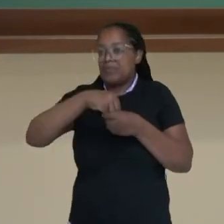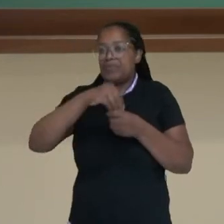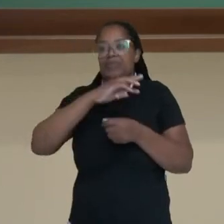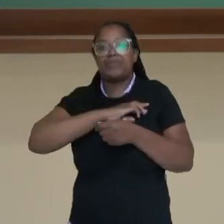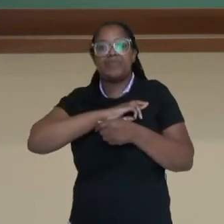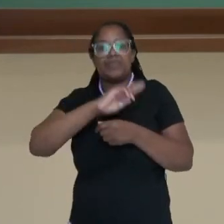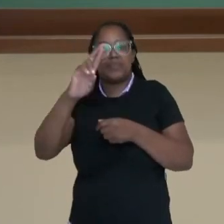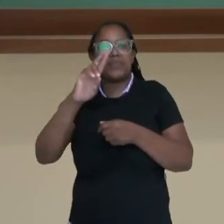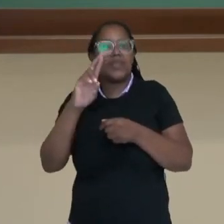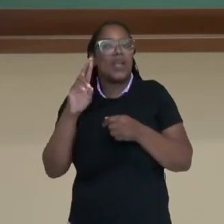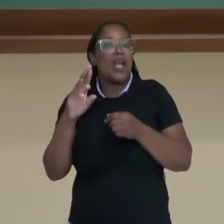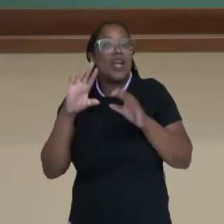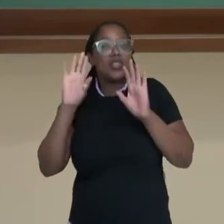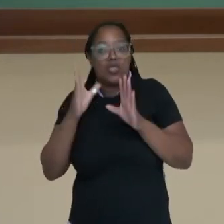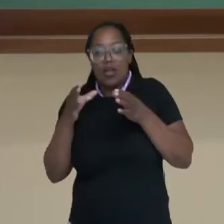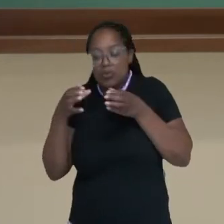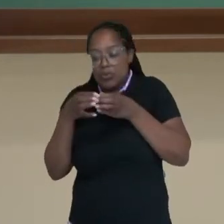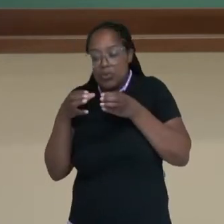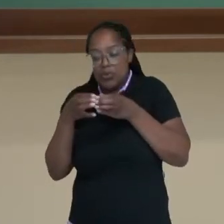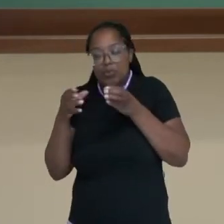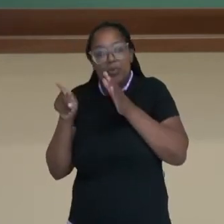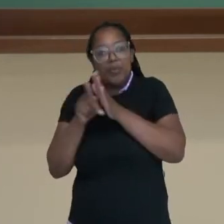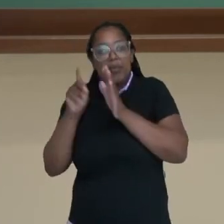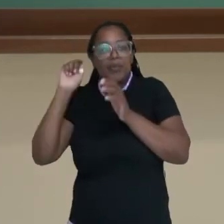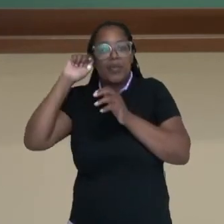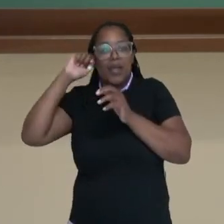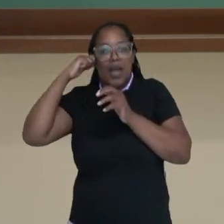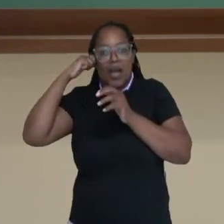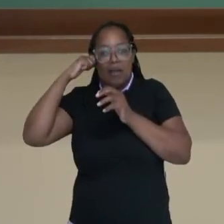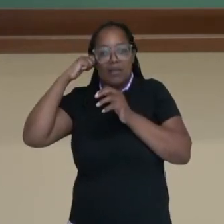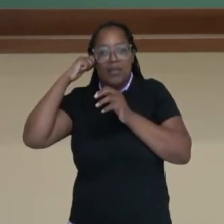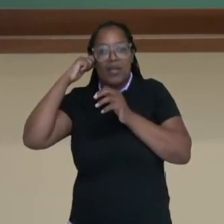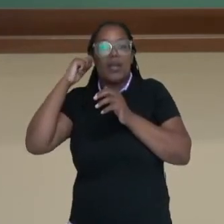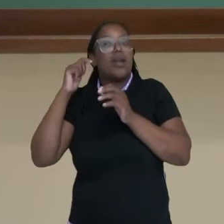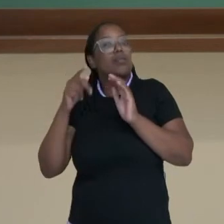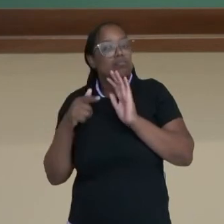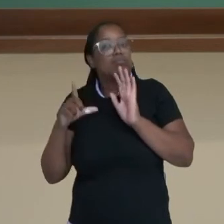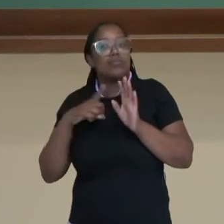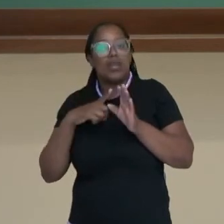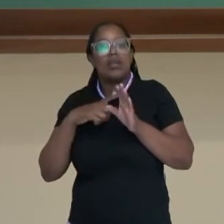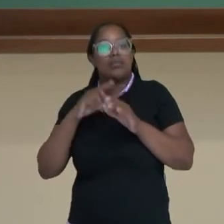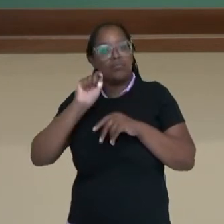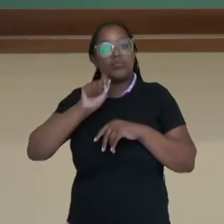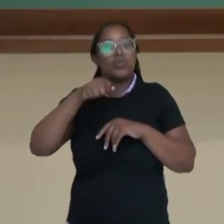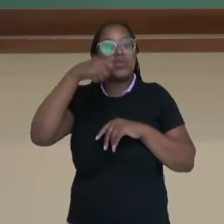religiões de matriz africana, esses instrumentos também são símbolos do